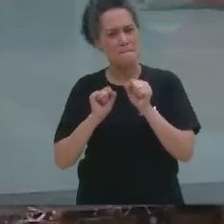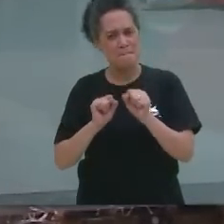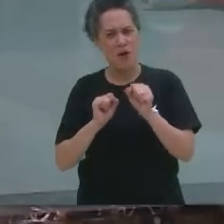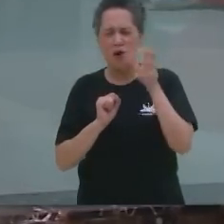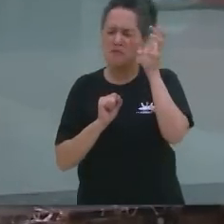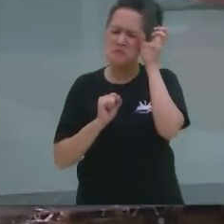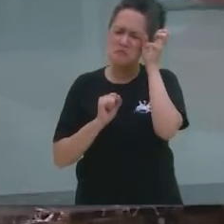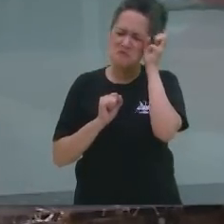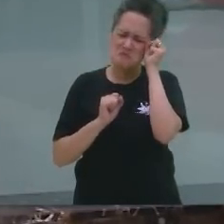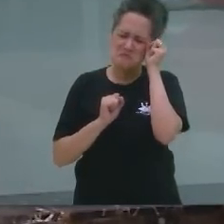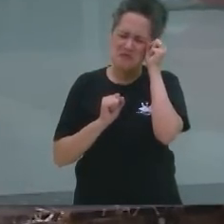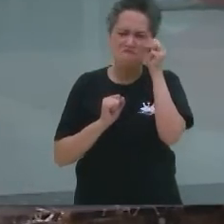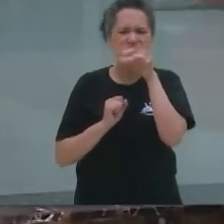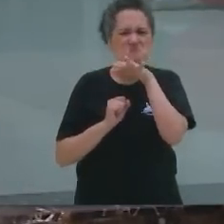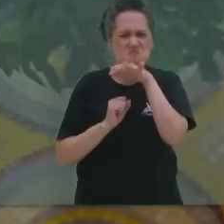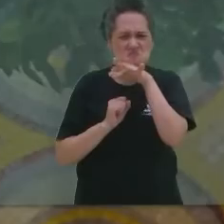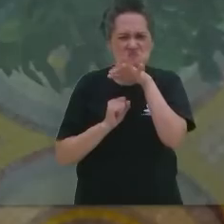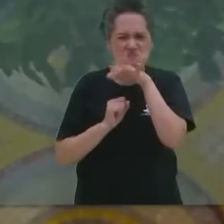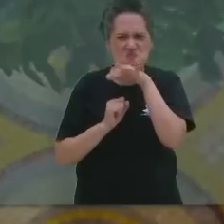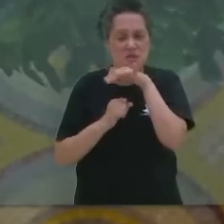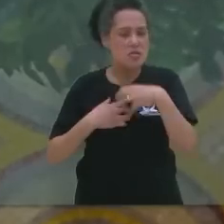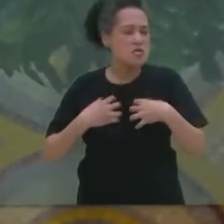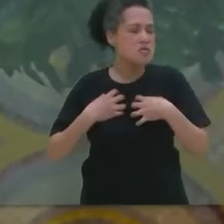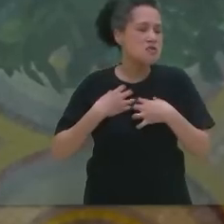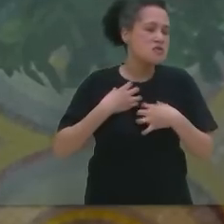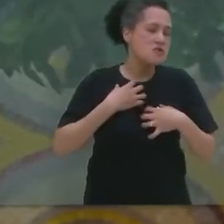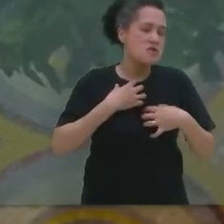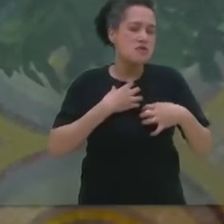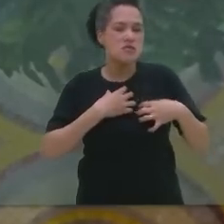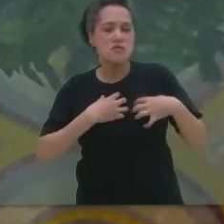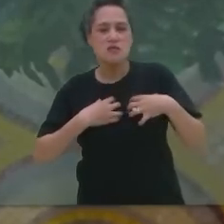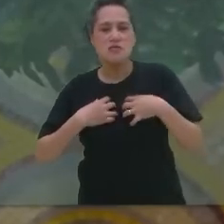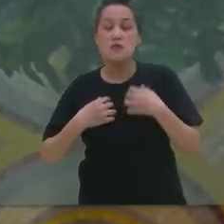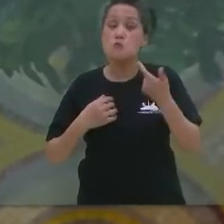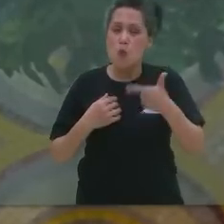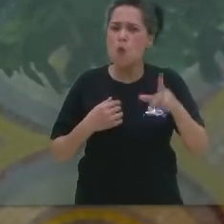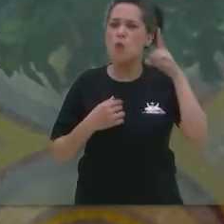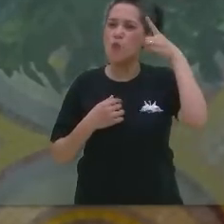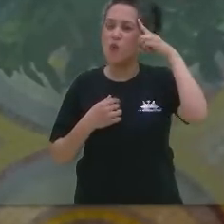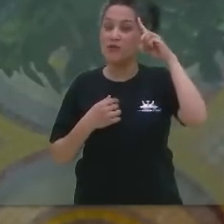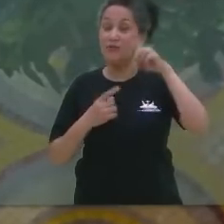agonia, no outro dia o sol aparece.